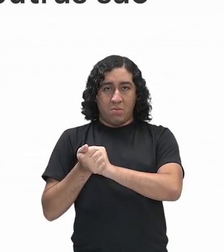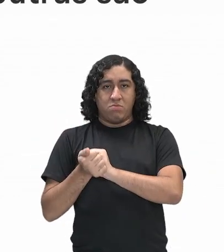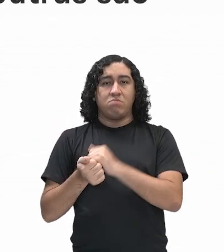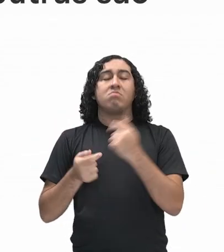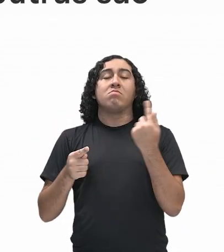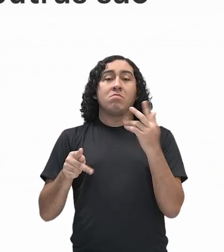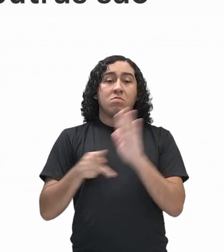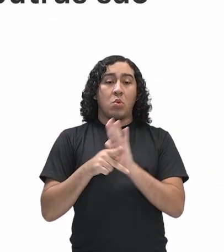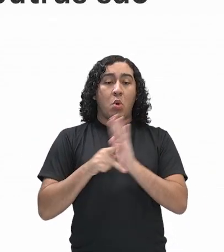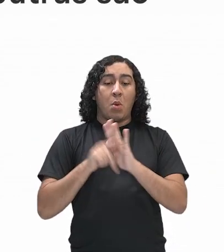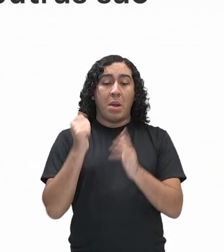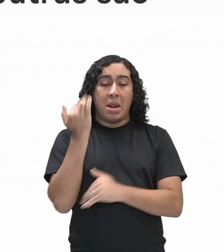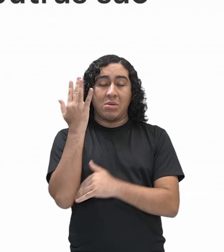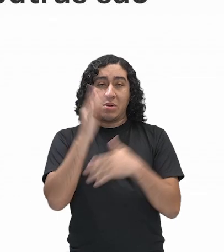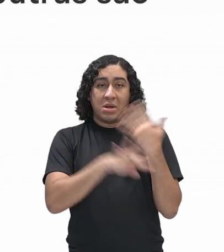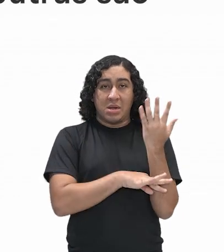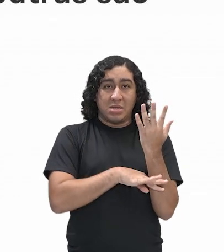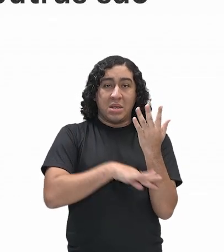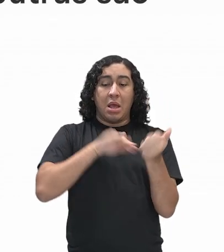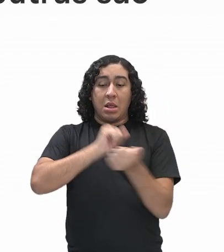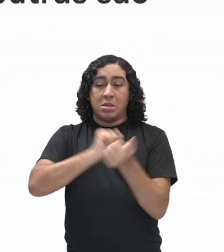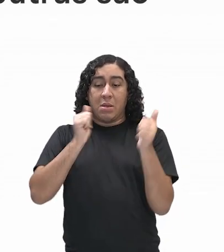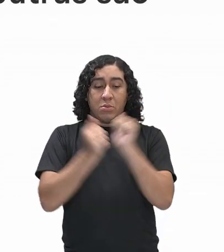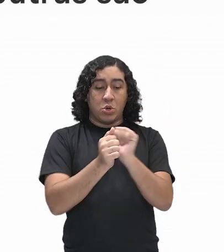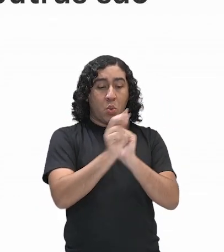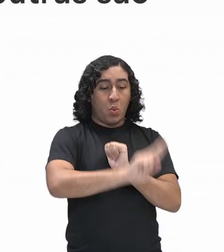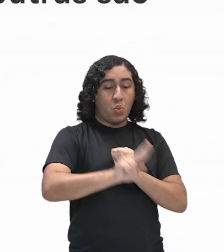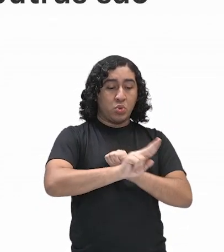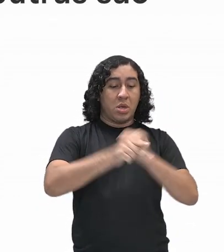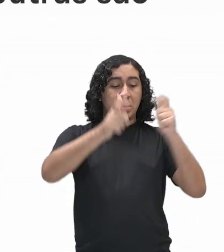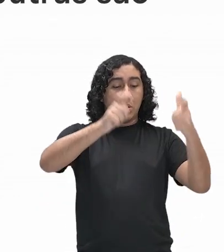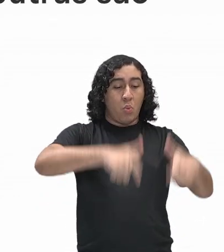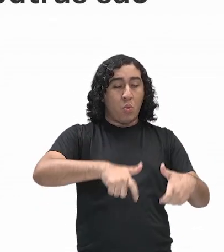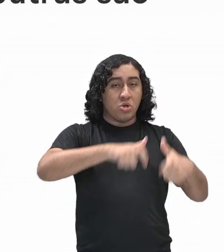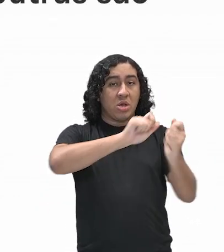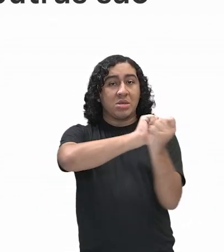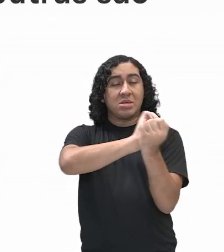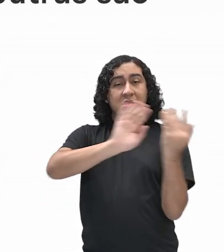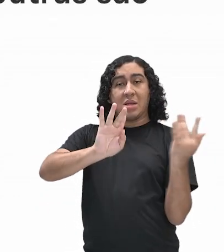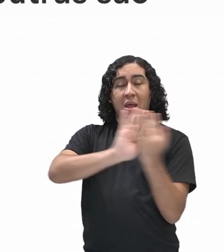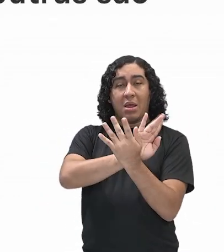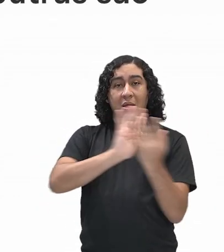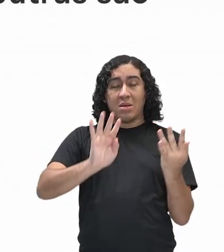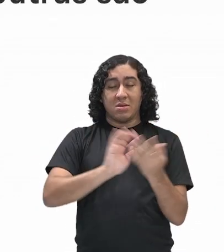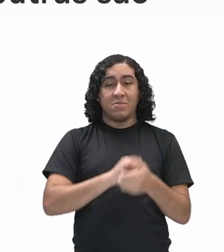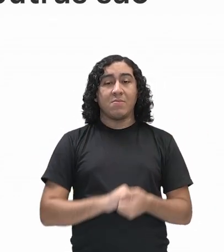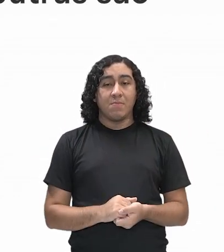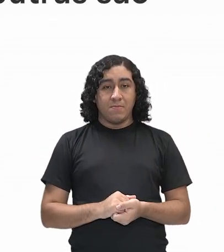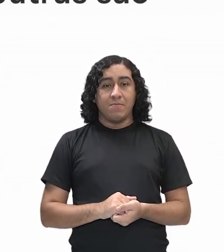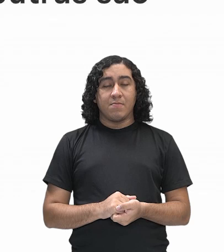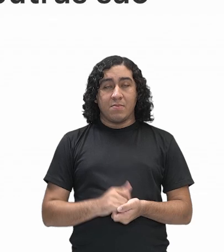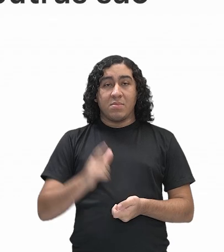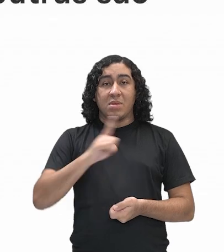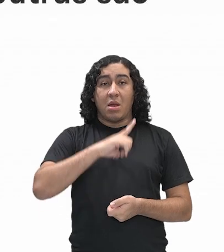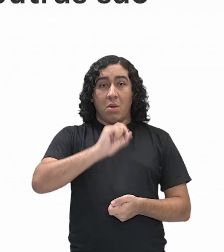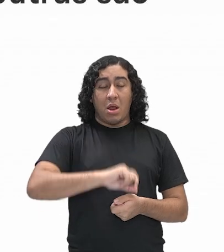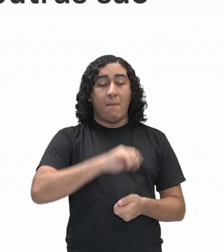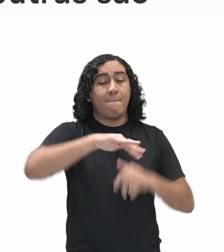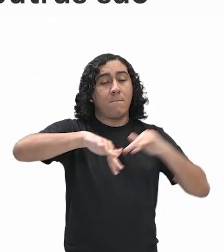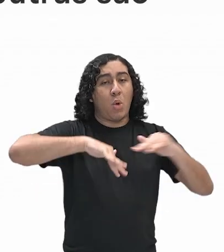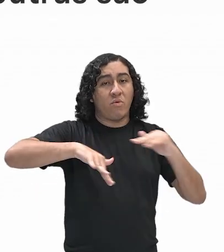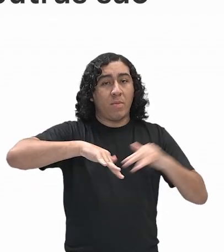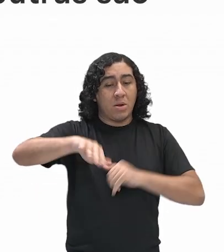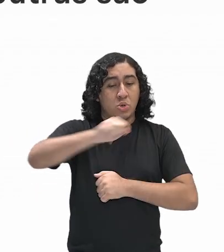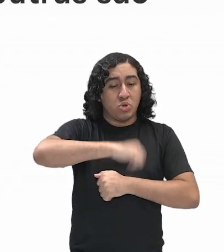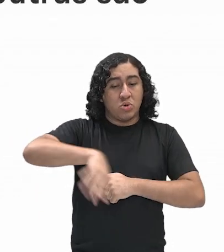natureza para as cidades, reelaborando o uso e deslocamento nestes espaços para